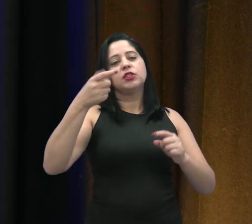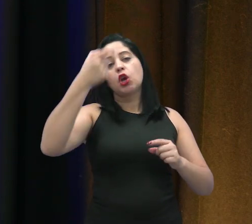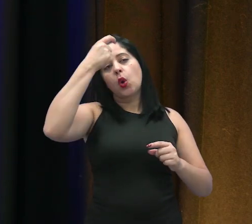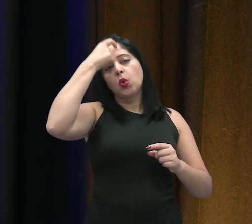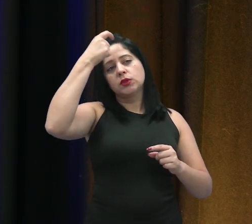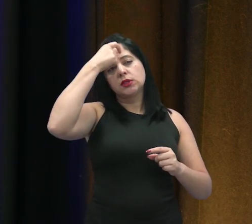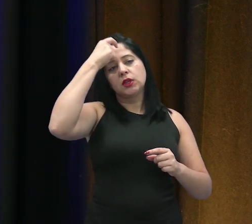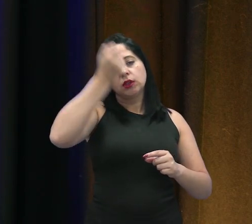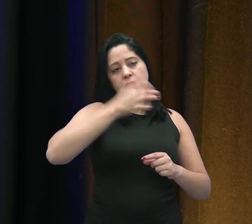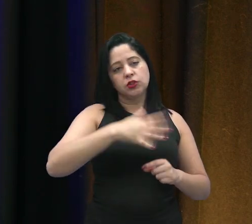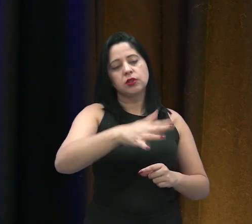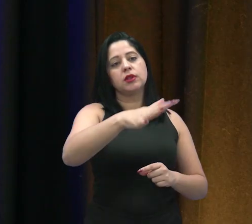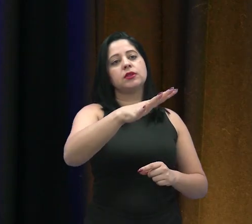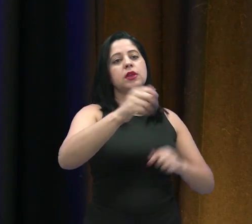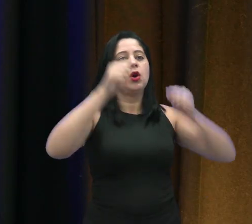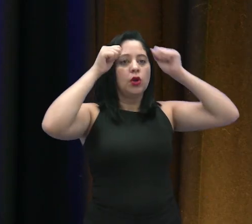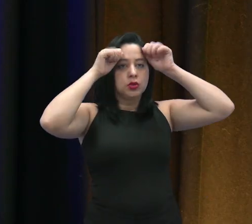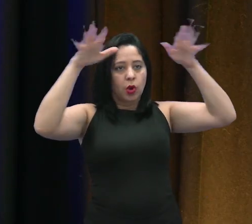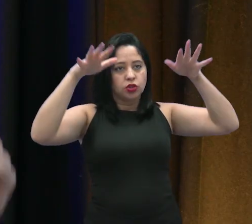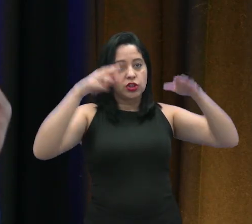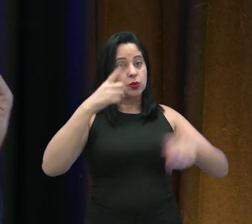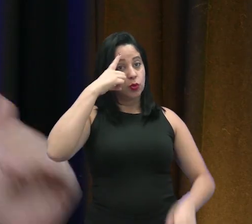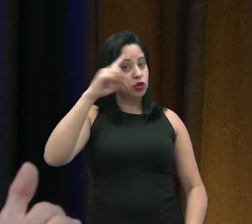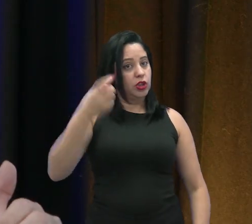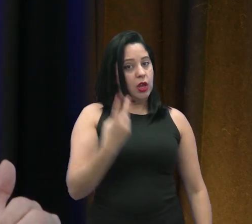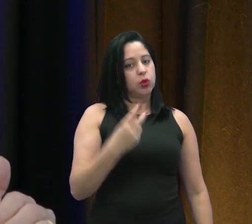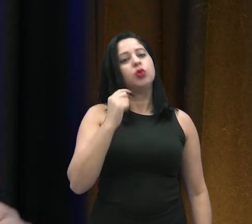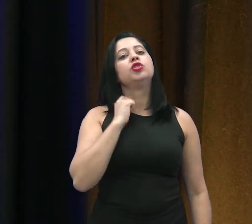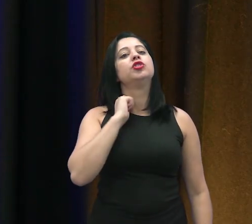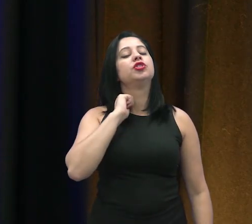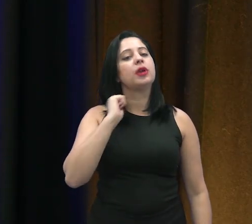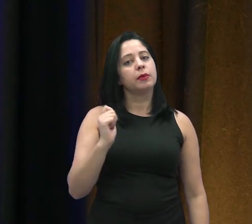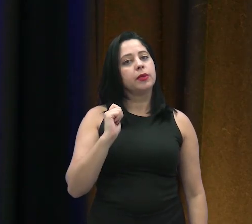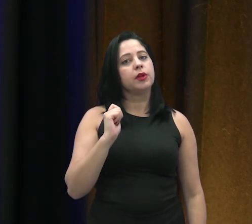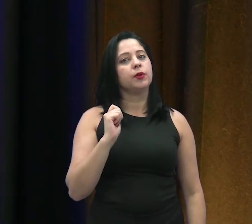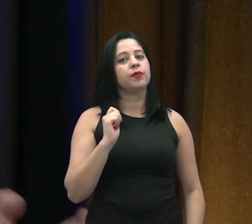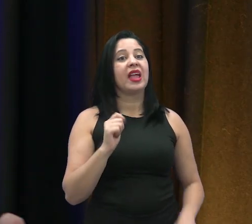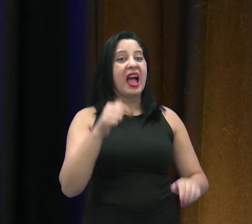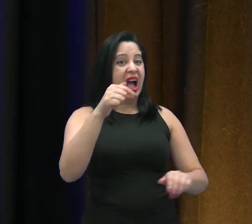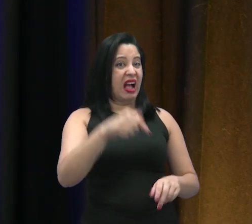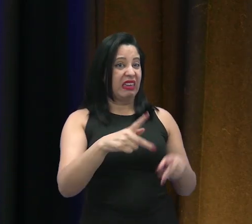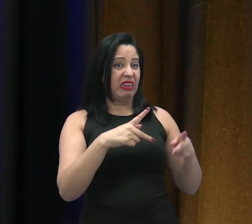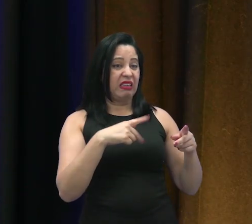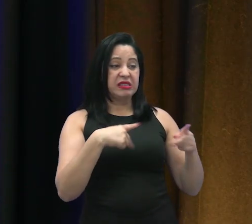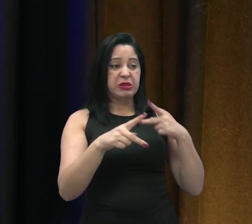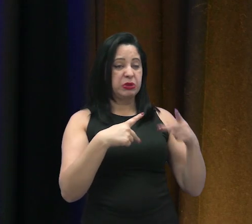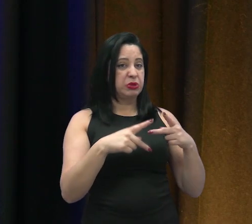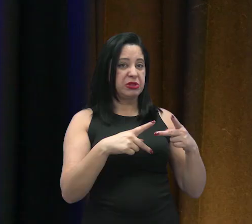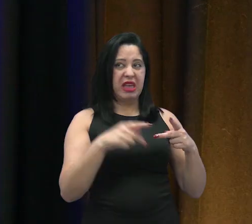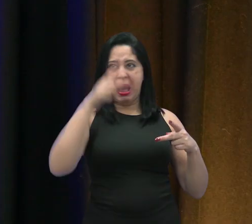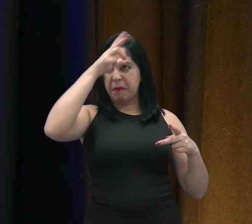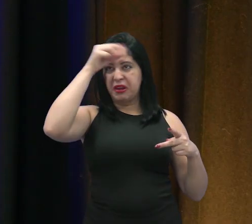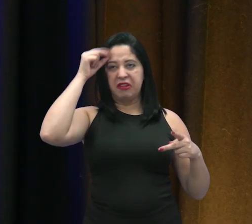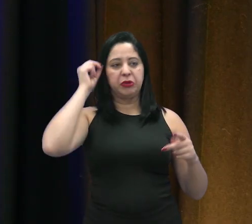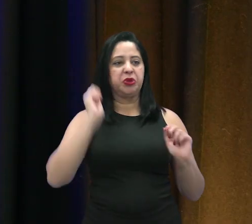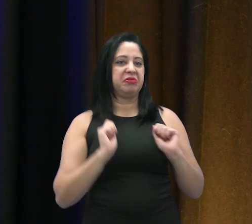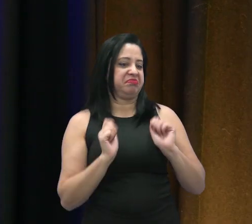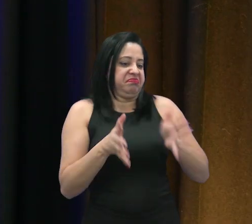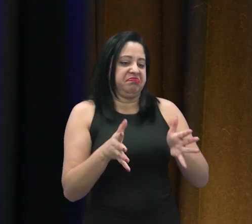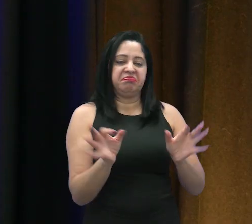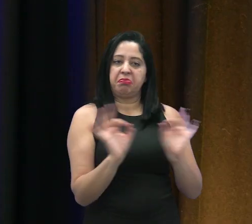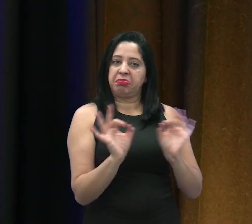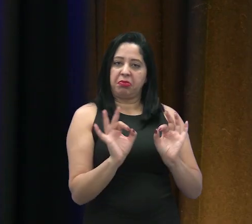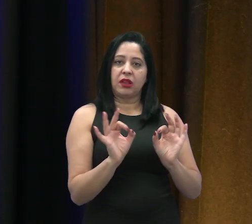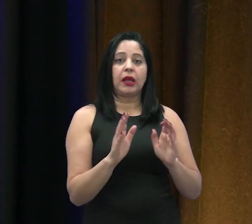gosto sempre de ressaltar, já era uma lei federal e também uma lei estadual, mas infelizmente não tinha nenhuma ação da prefeitura aqui no município,